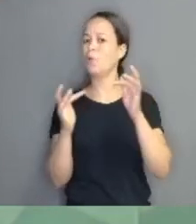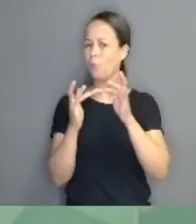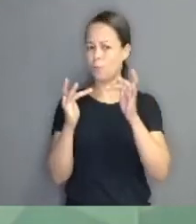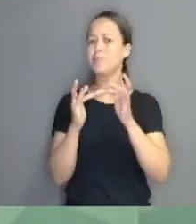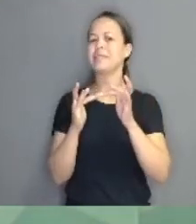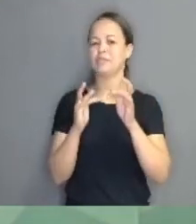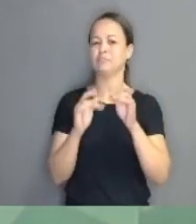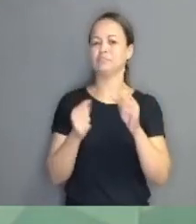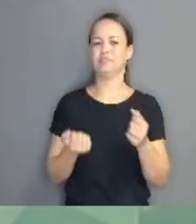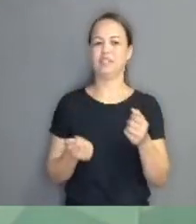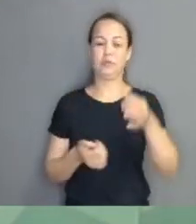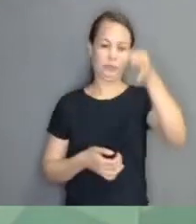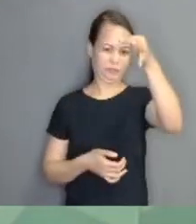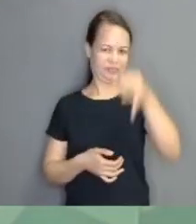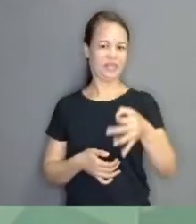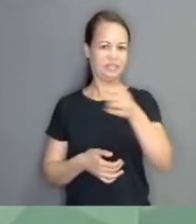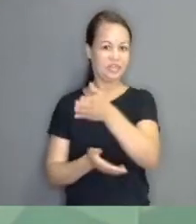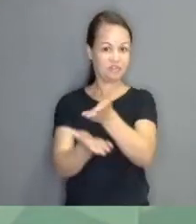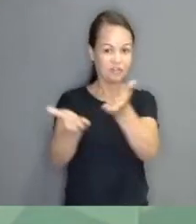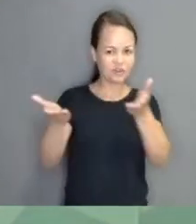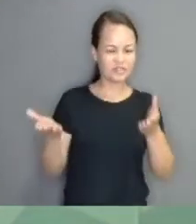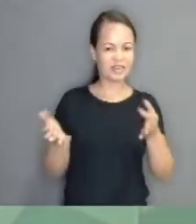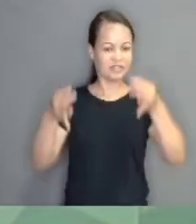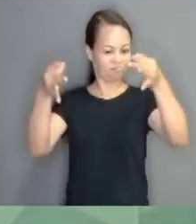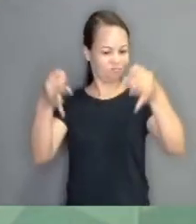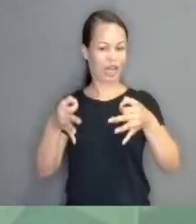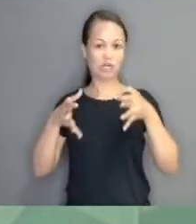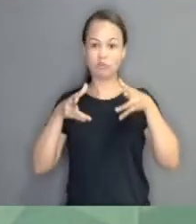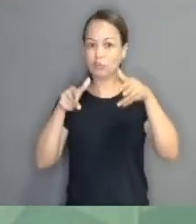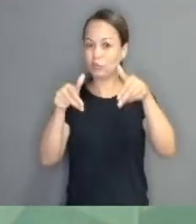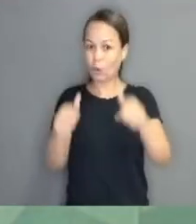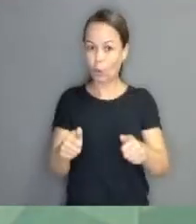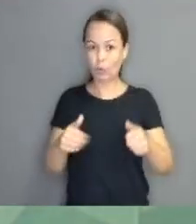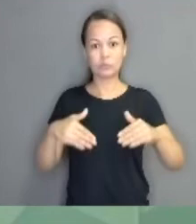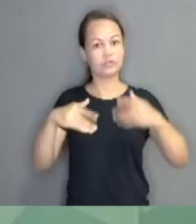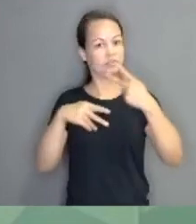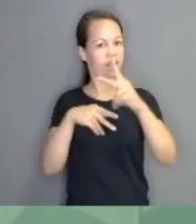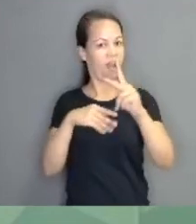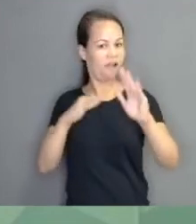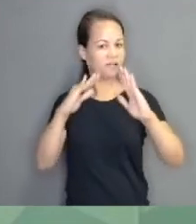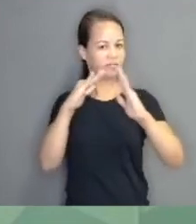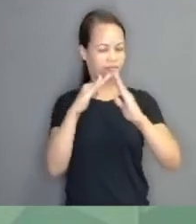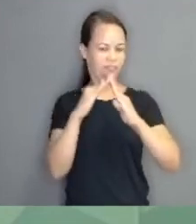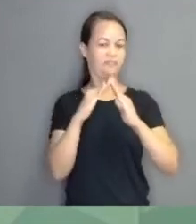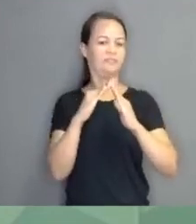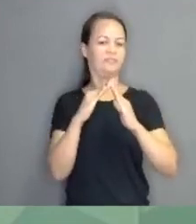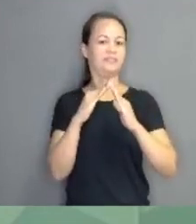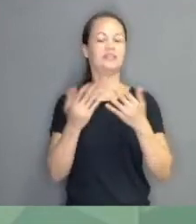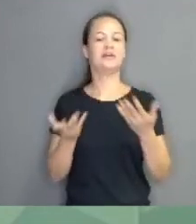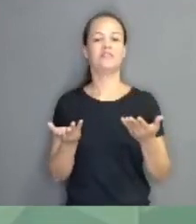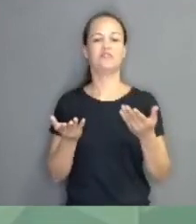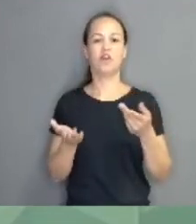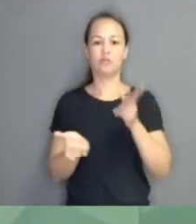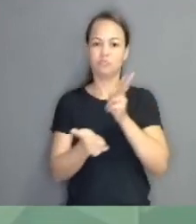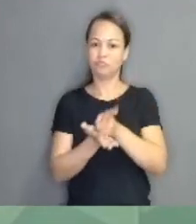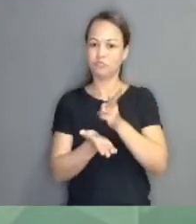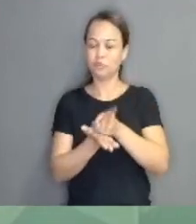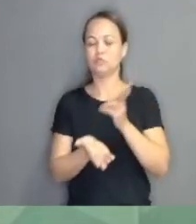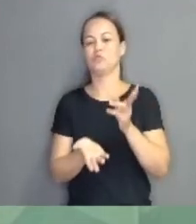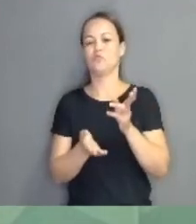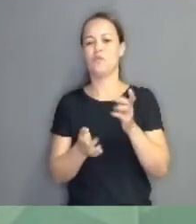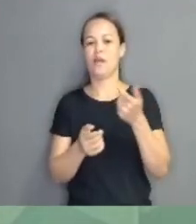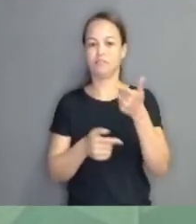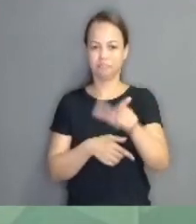certeza que vocês acertaram toda sair de casa vamos continuar o nosso desafio